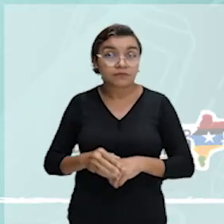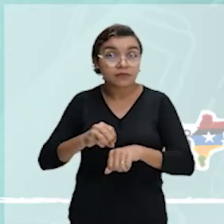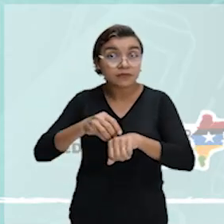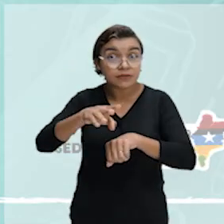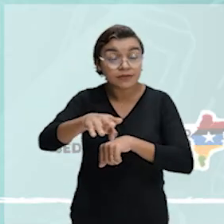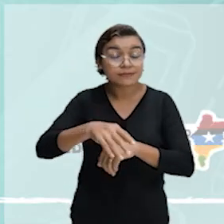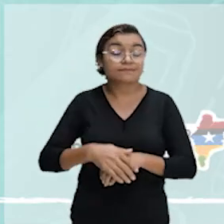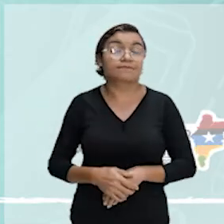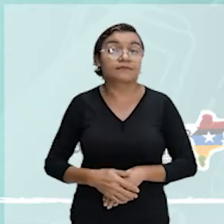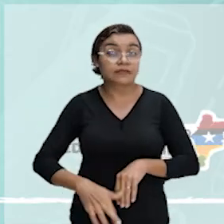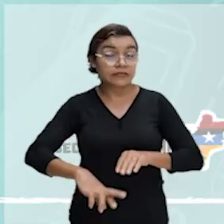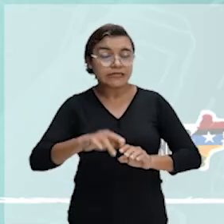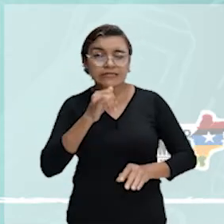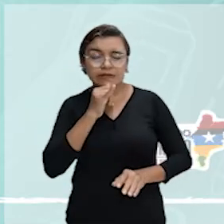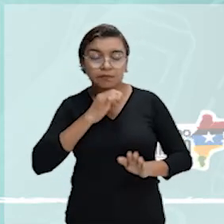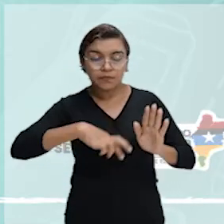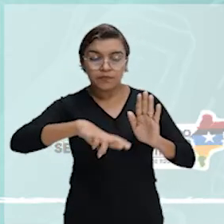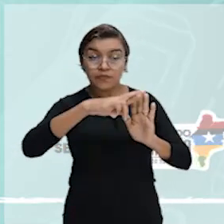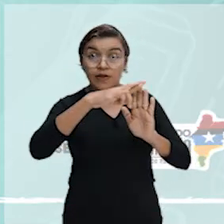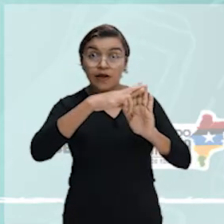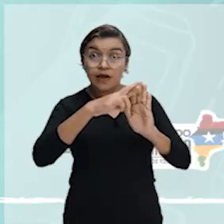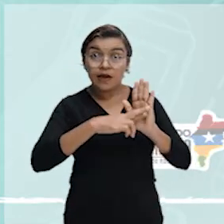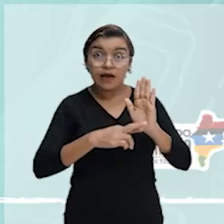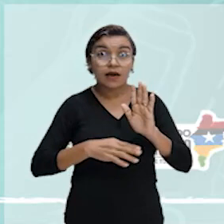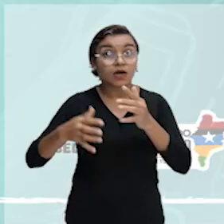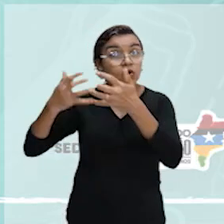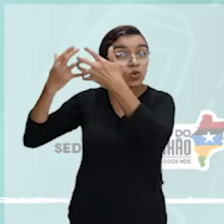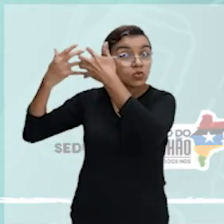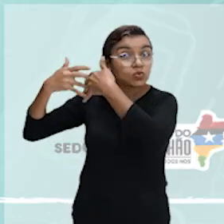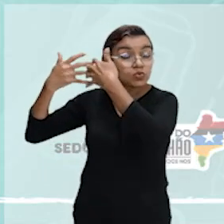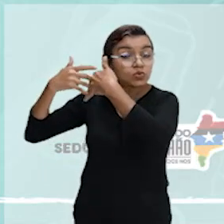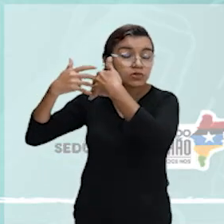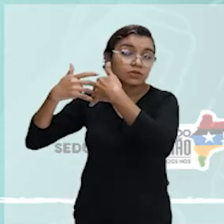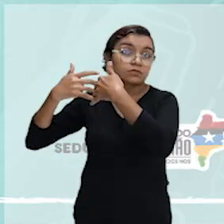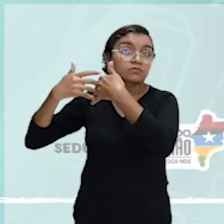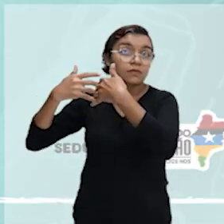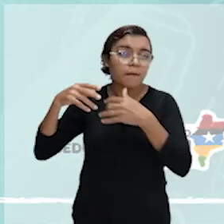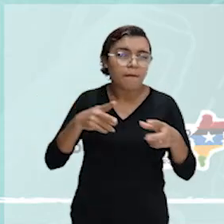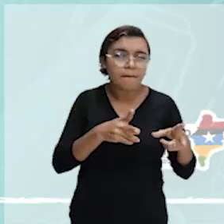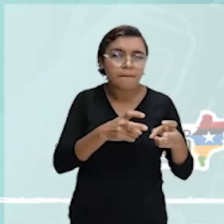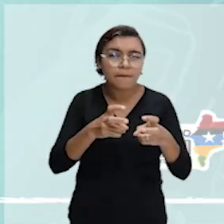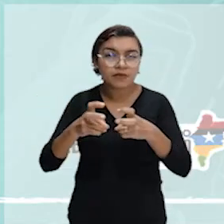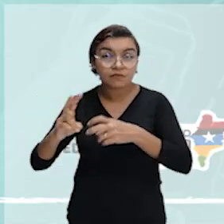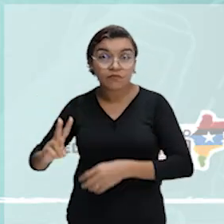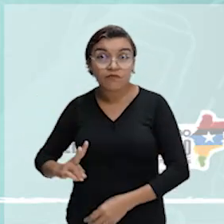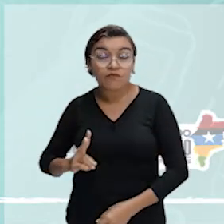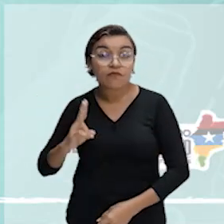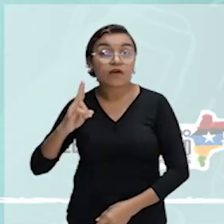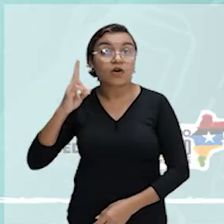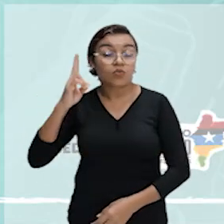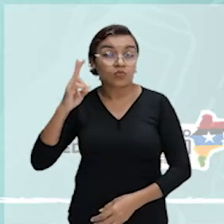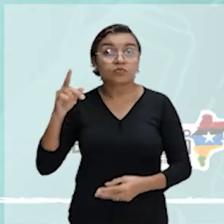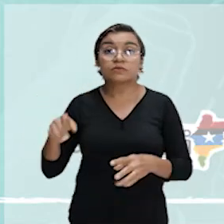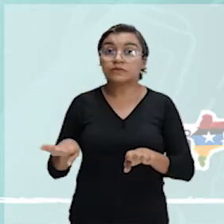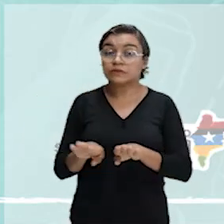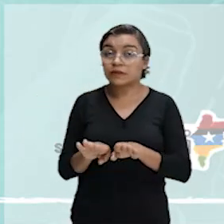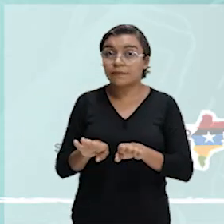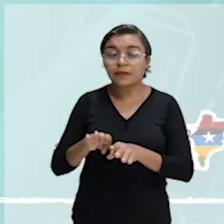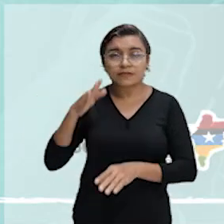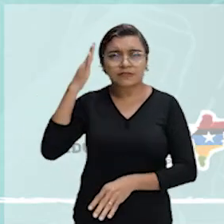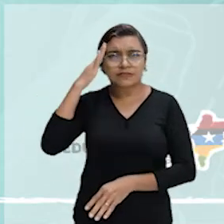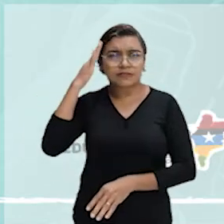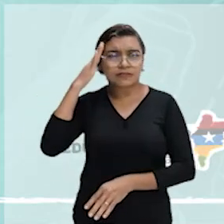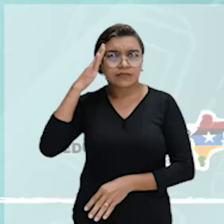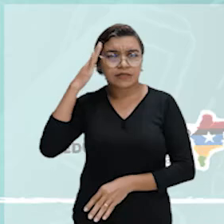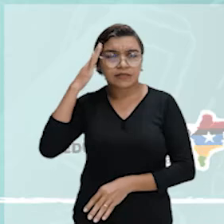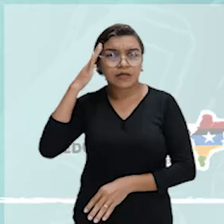pegar as regras do silogismo, além de você perceber se ele é válido ou não, além de conseguir entender o raciocínio,